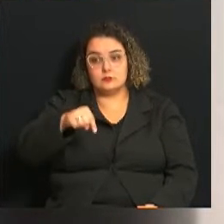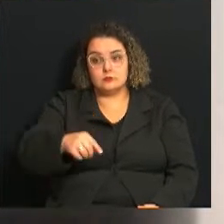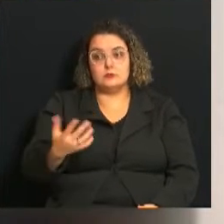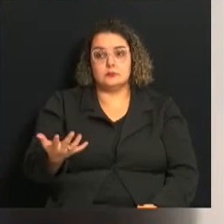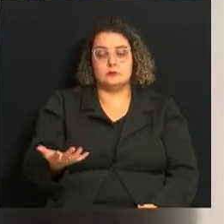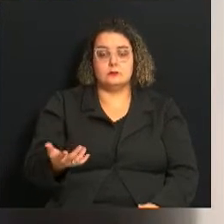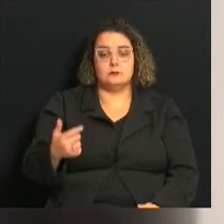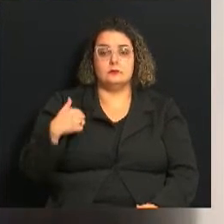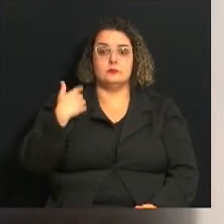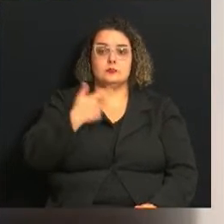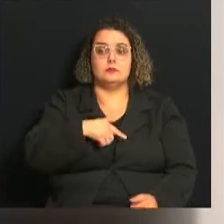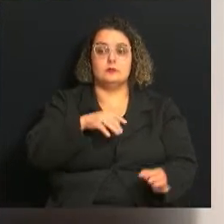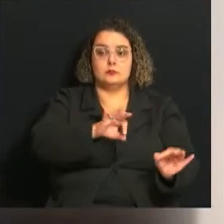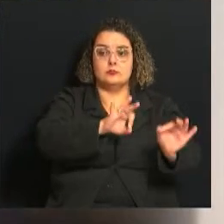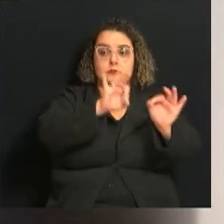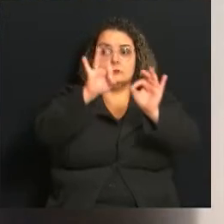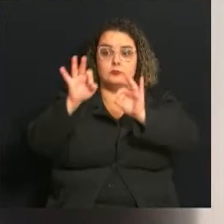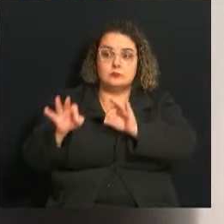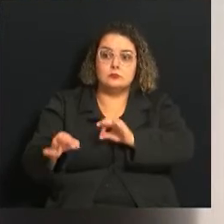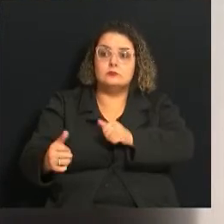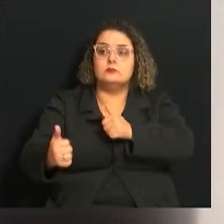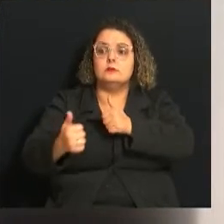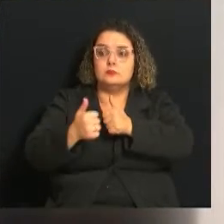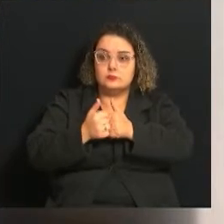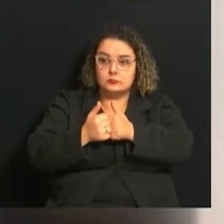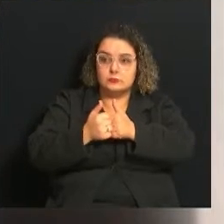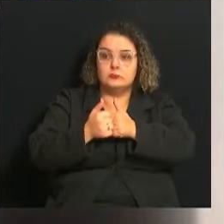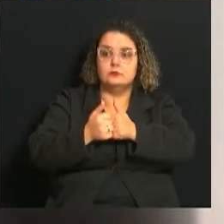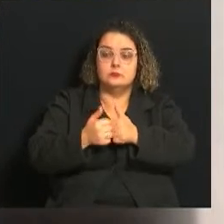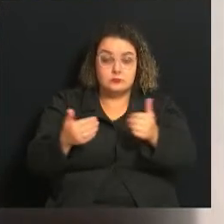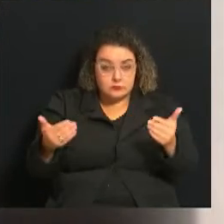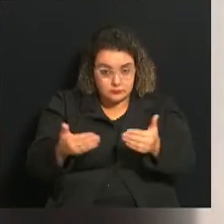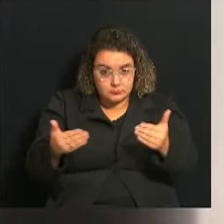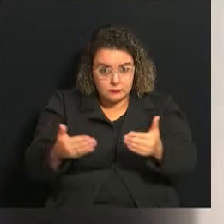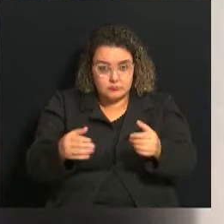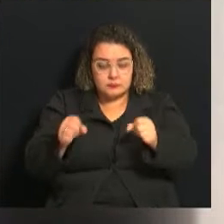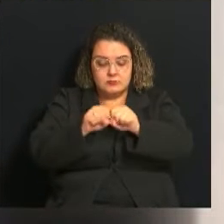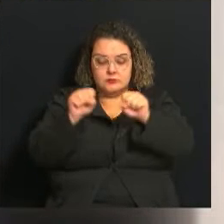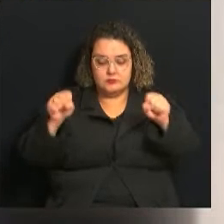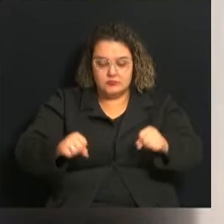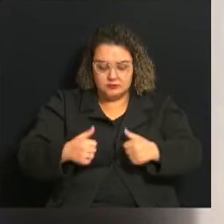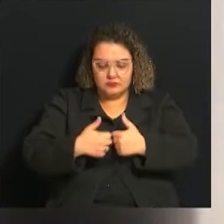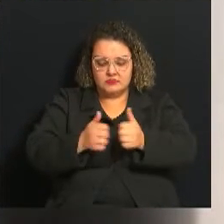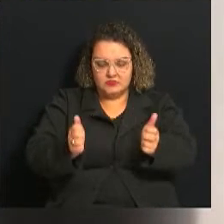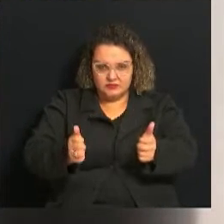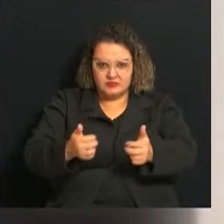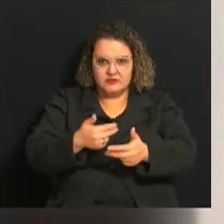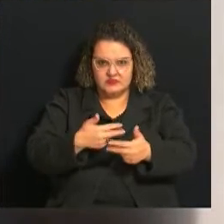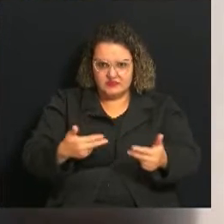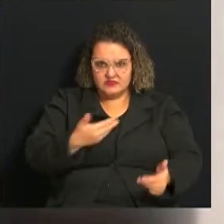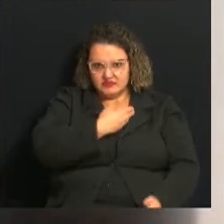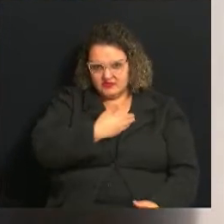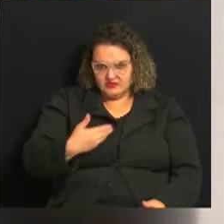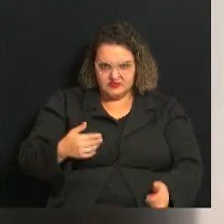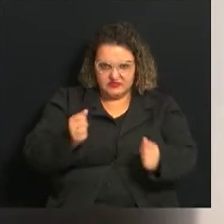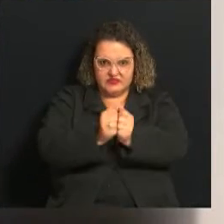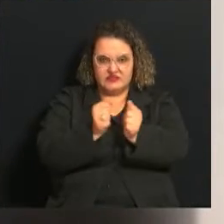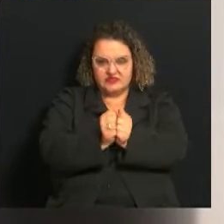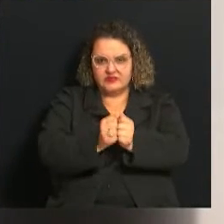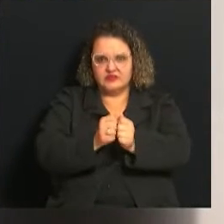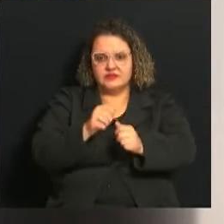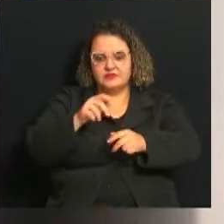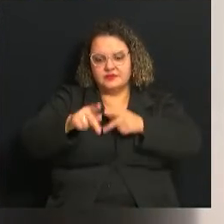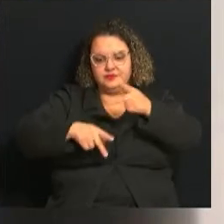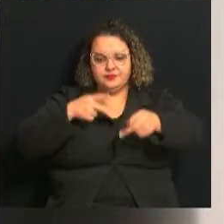estar acompanhando mais de perto a operação hoje do sistema de transporte, ainda mais, junto com os demais vereadores. Então,